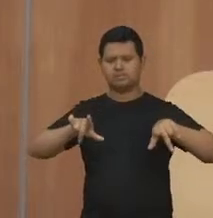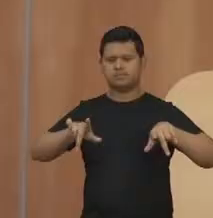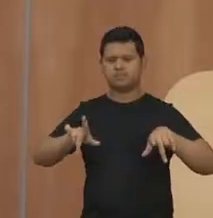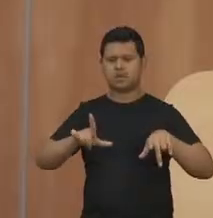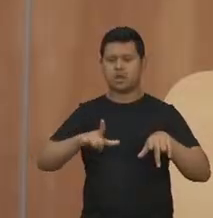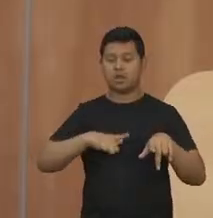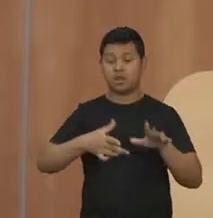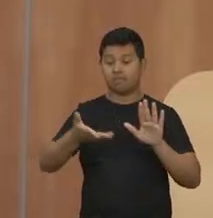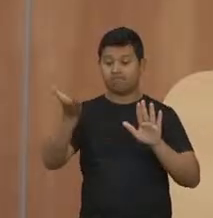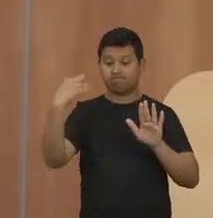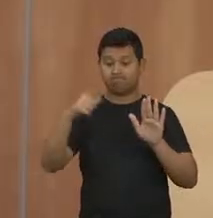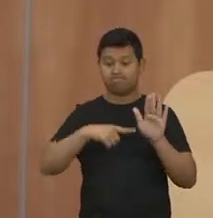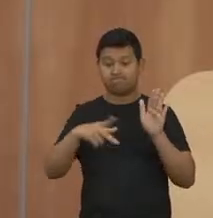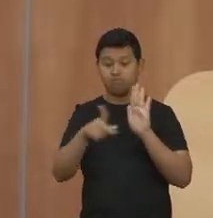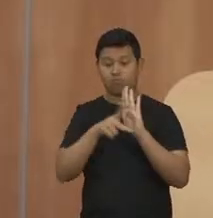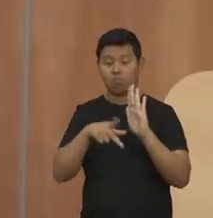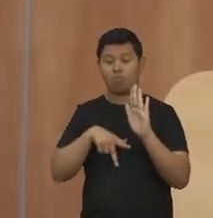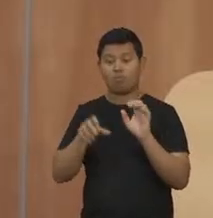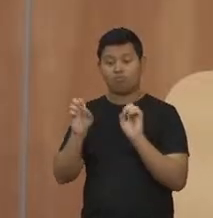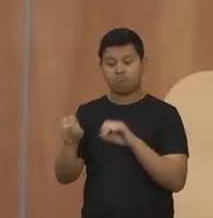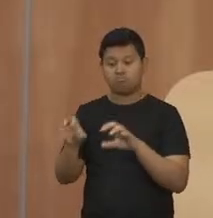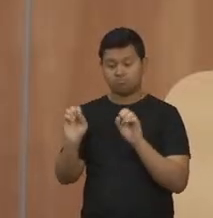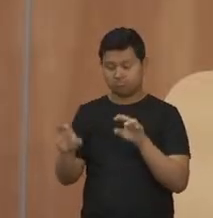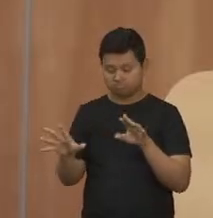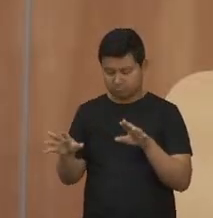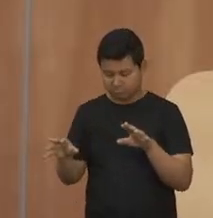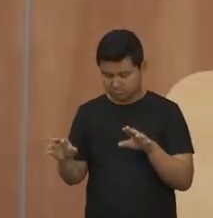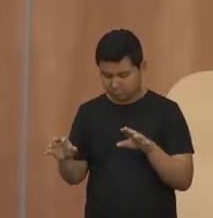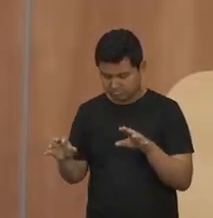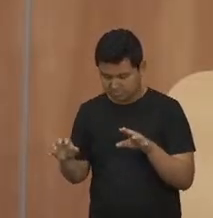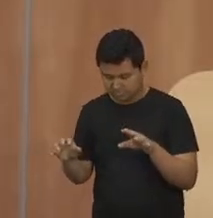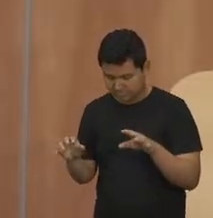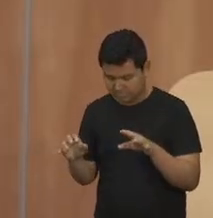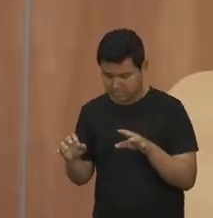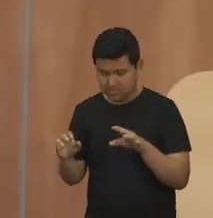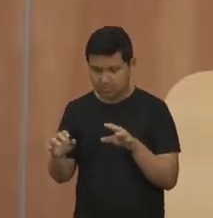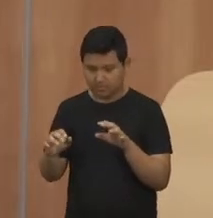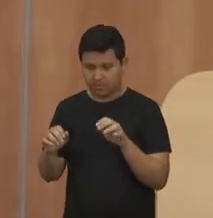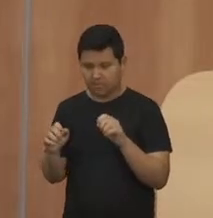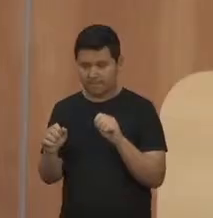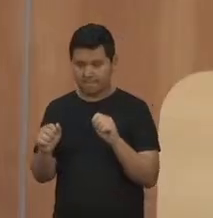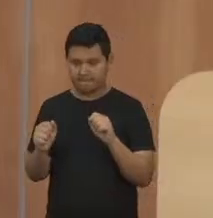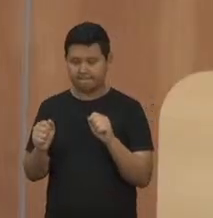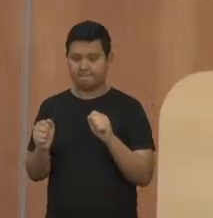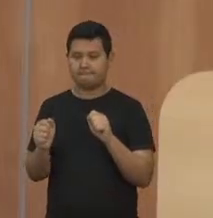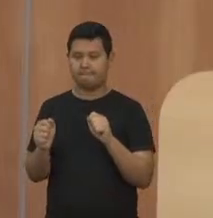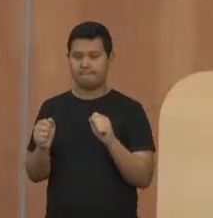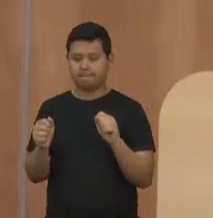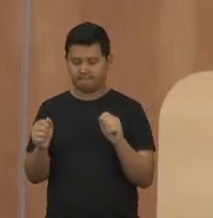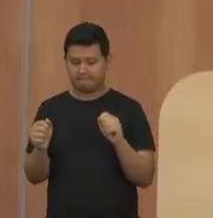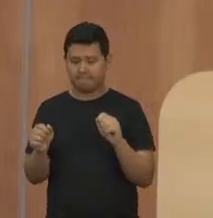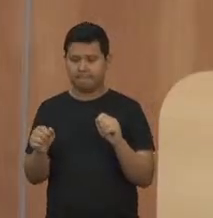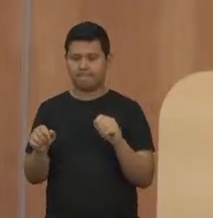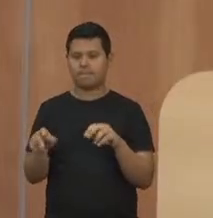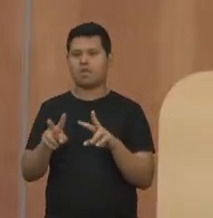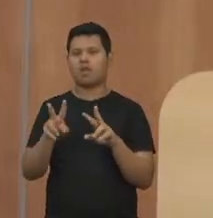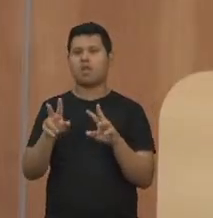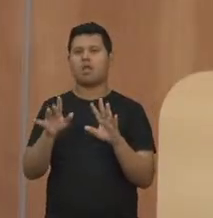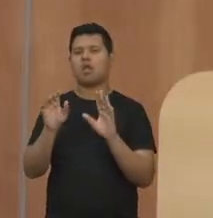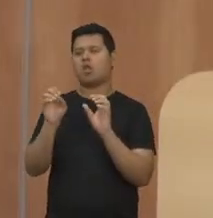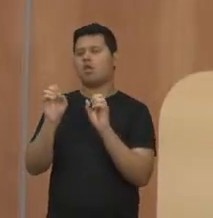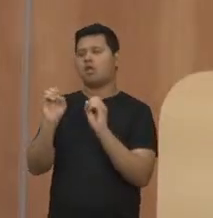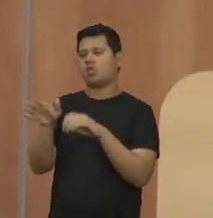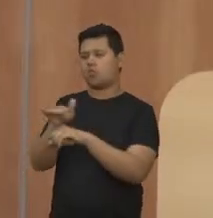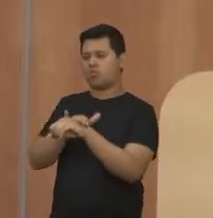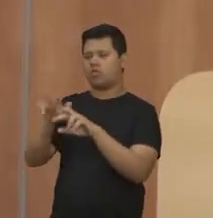um programa pedagógico mesmo, um negócio super sério, Hamilton, que fala sobre isso. E a gente fala de bicicleta no dia a